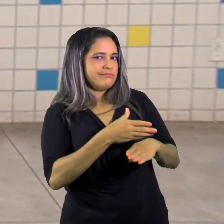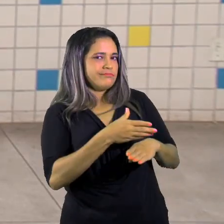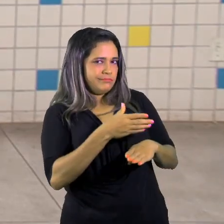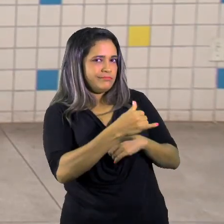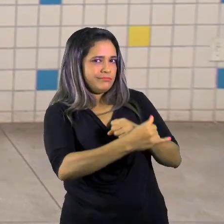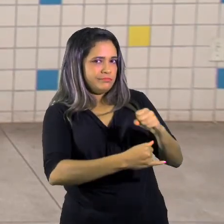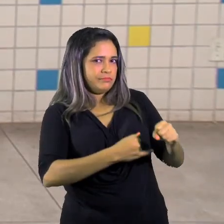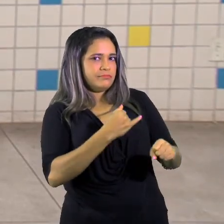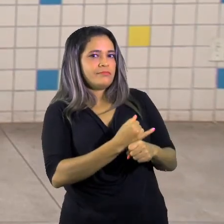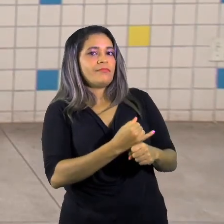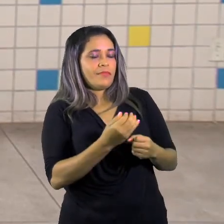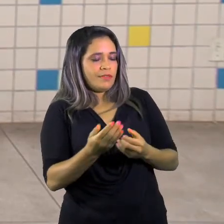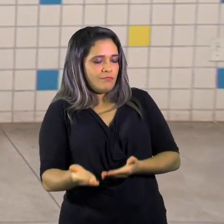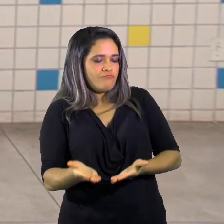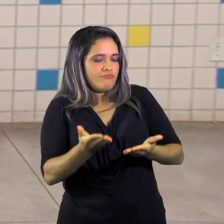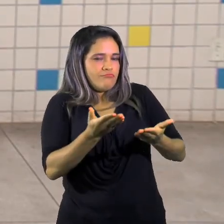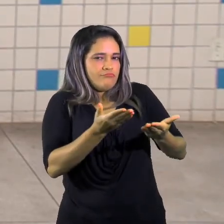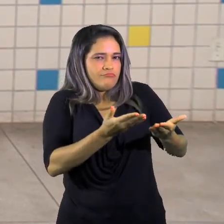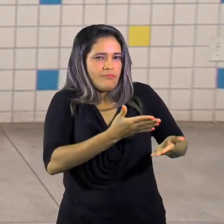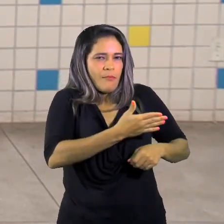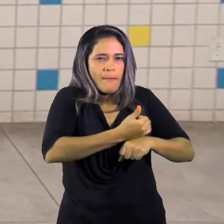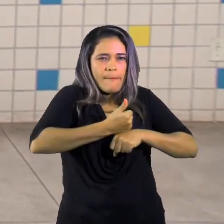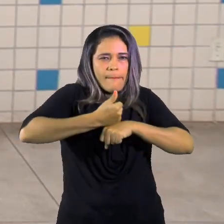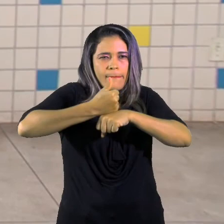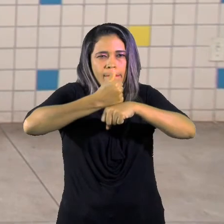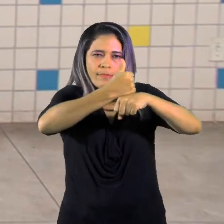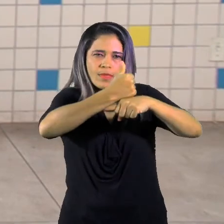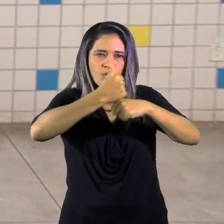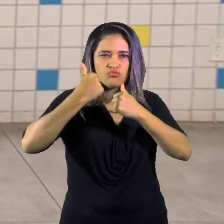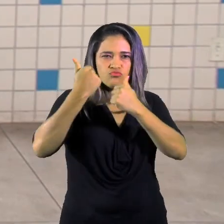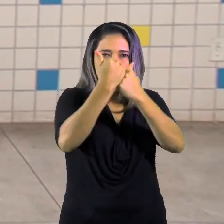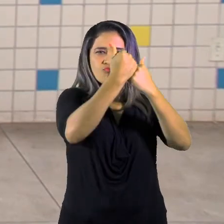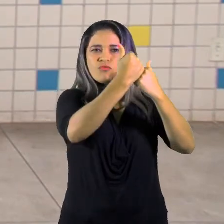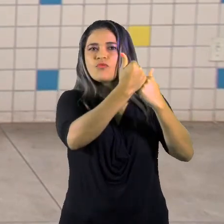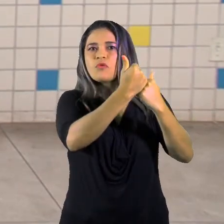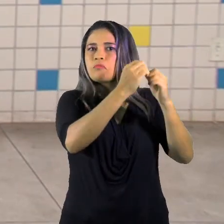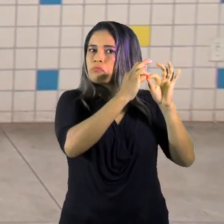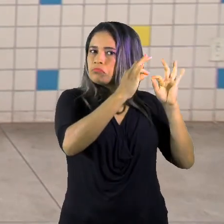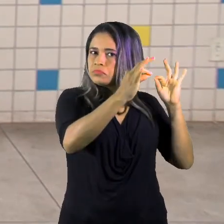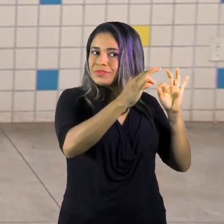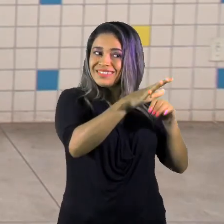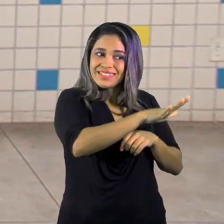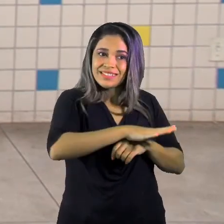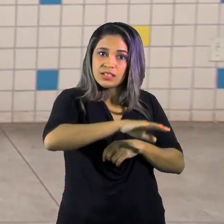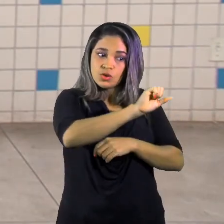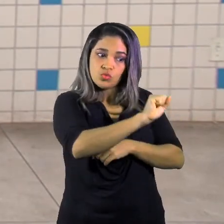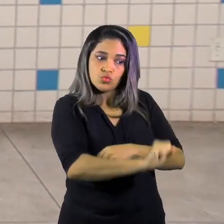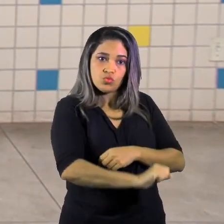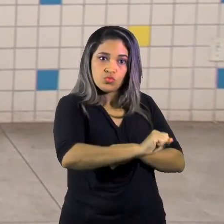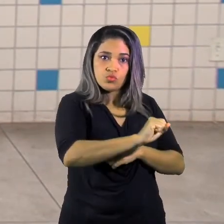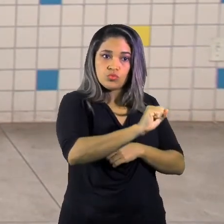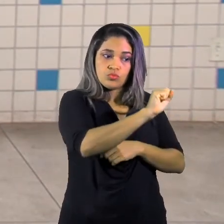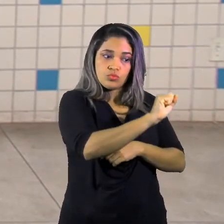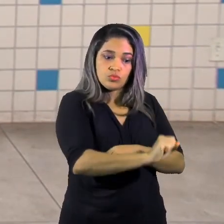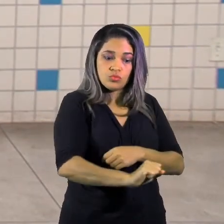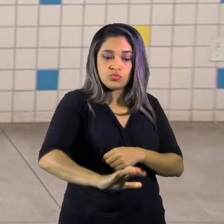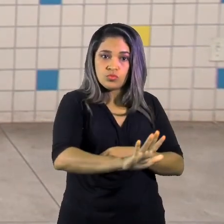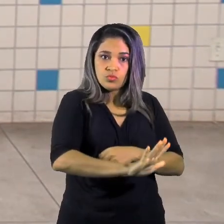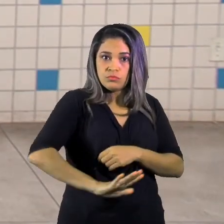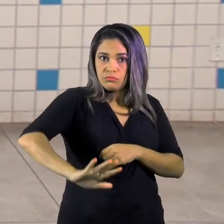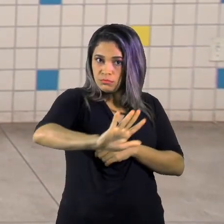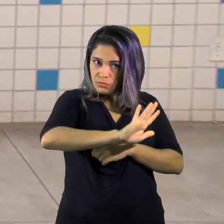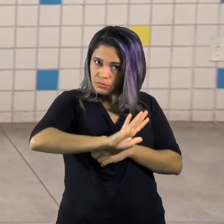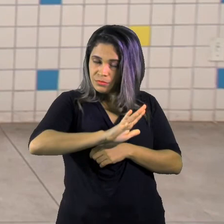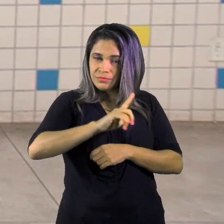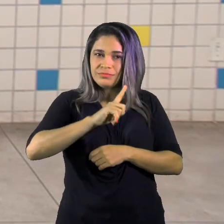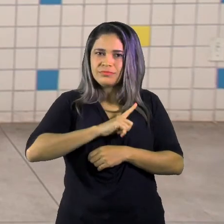melhor atendimento e o melhor suporte dessas redes. Na região sul e sudeste, teremos